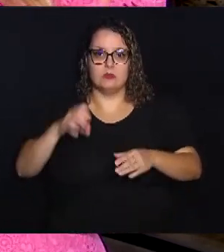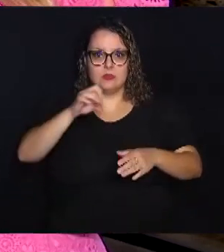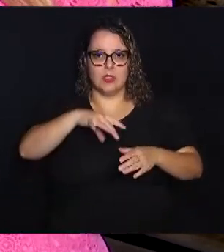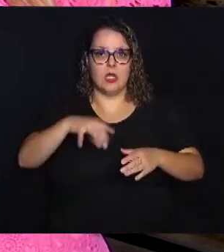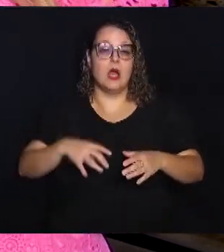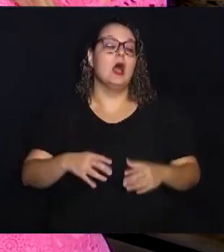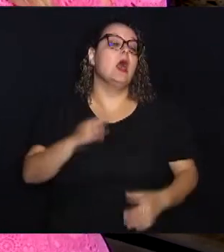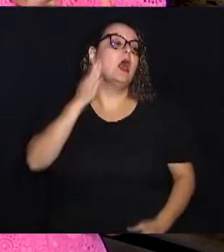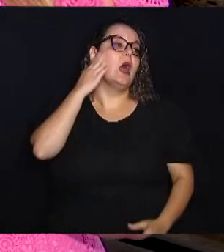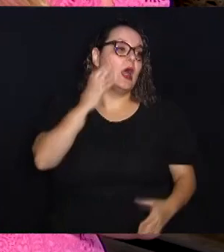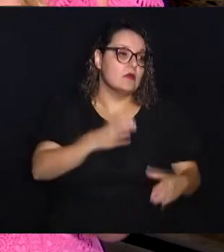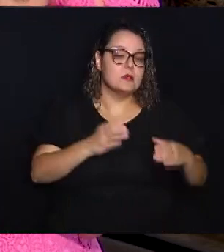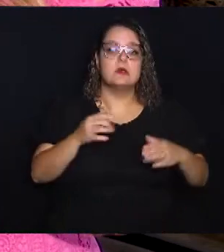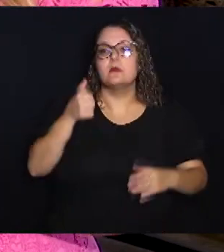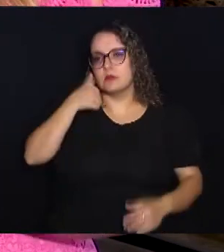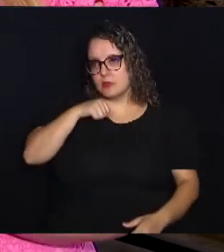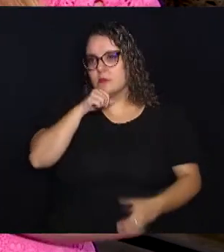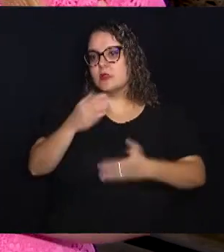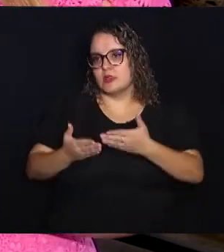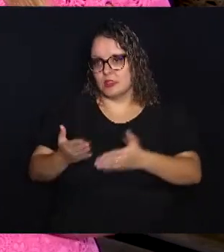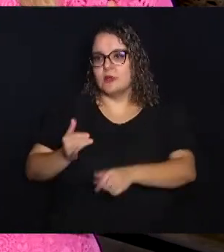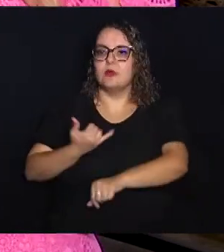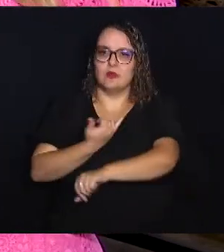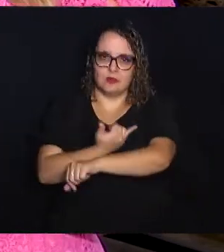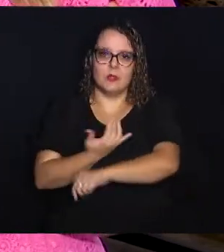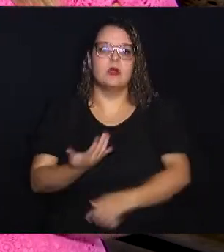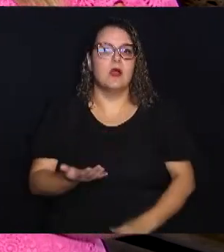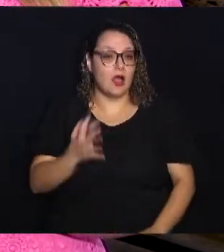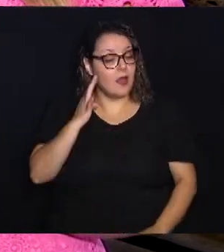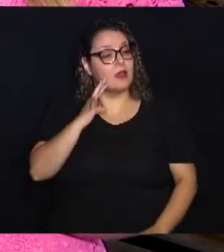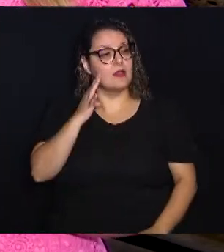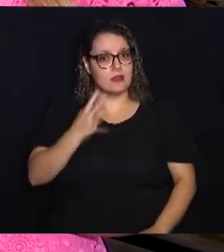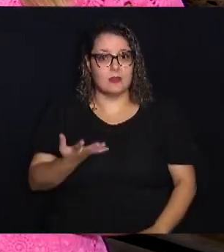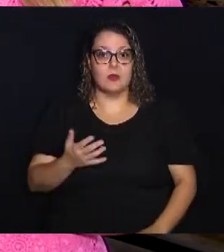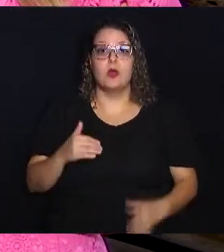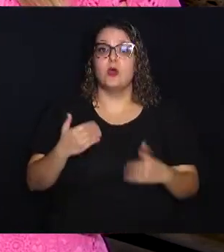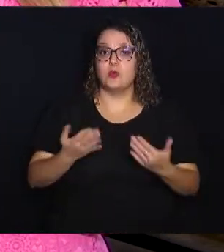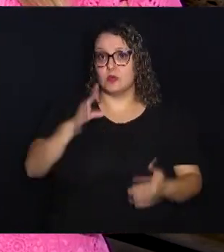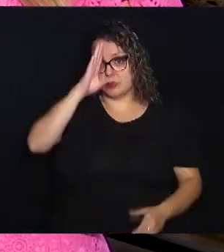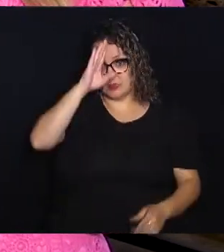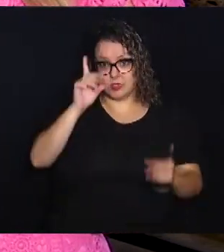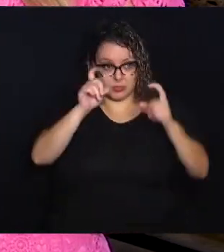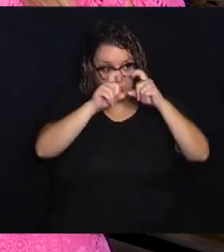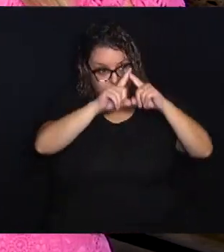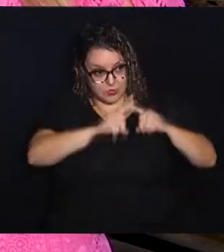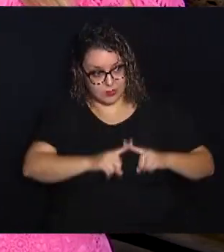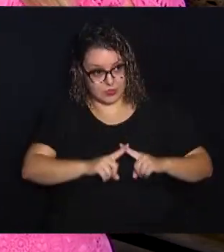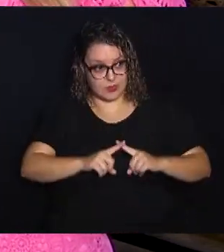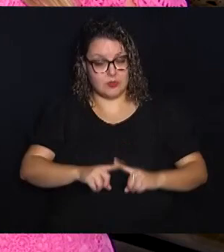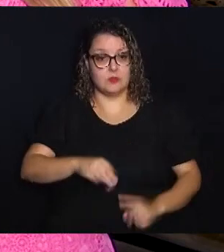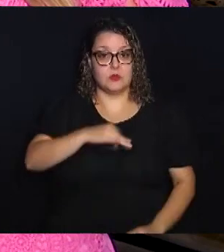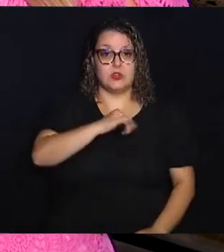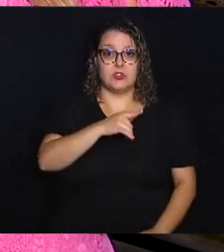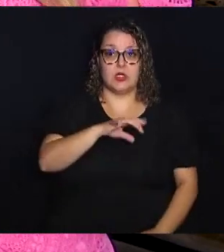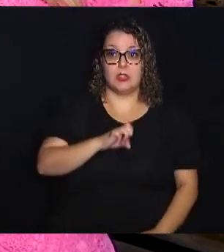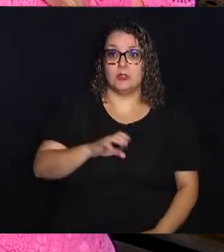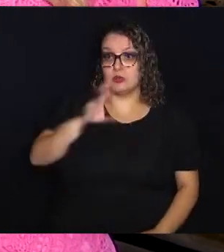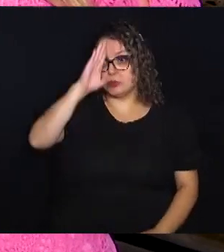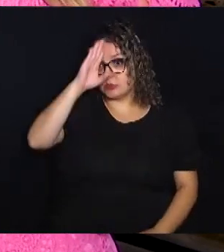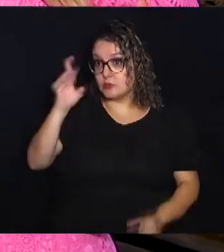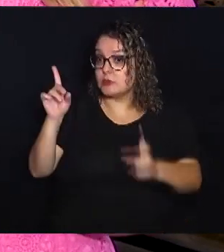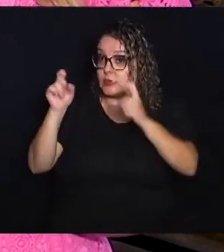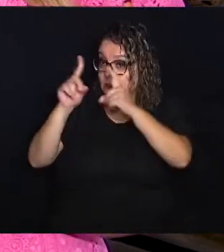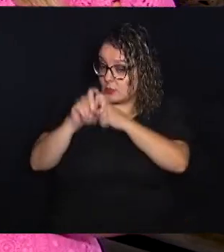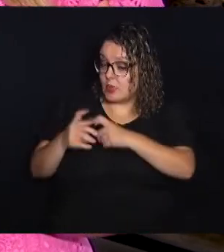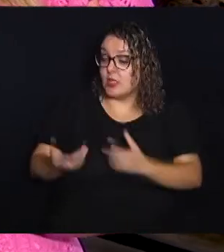terra plantadas para a mãe poder cultivar mesmo, como orquídea, manter, por exemplo. Né? Bacana. Quais os principais desafios da profissão, Michele? Bom,